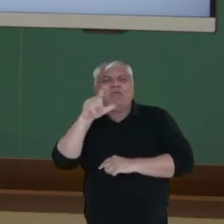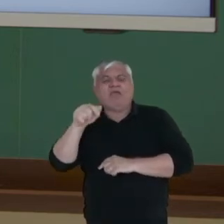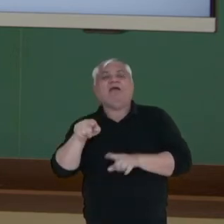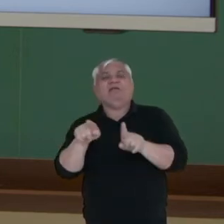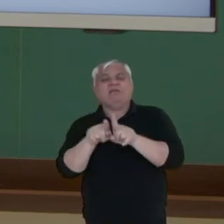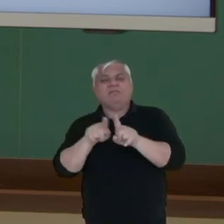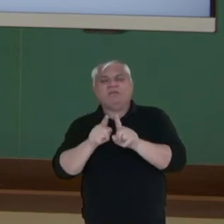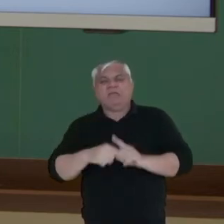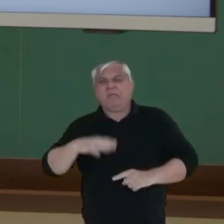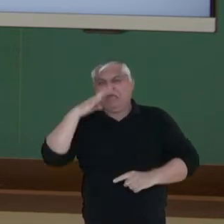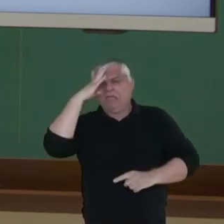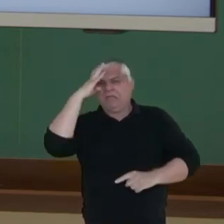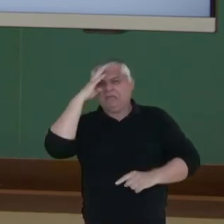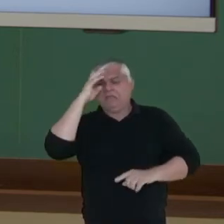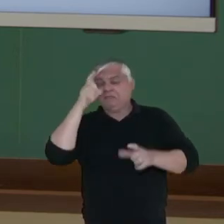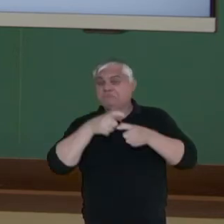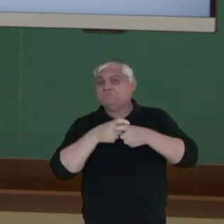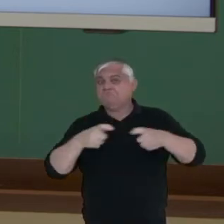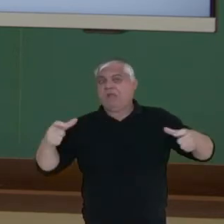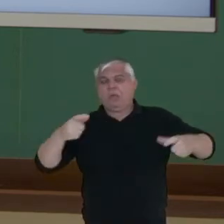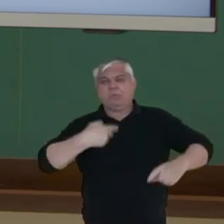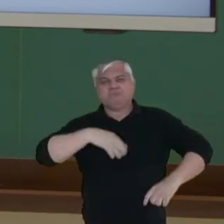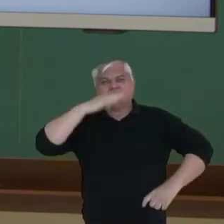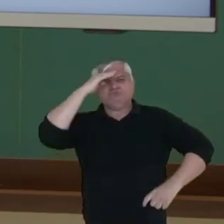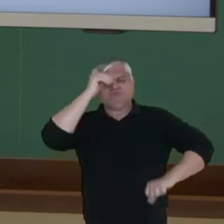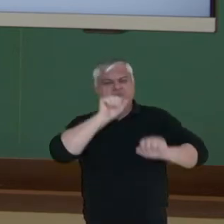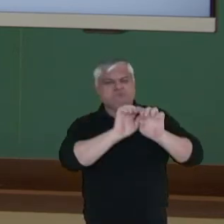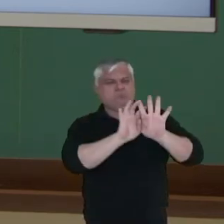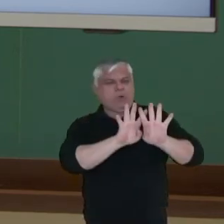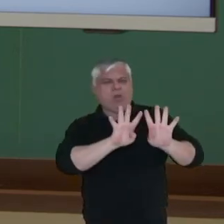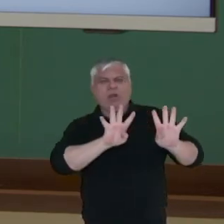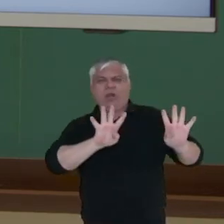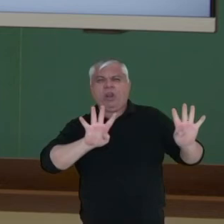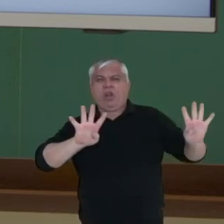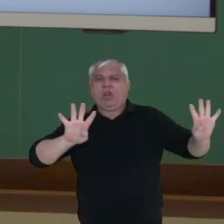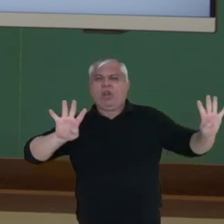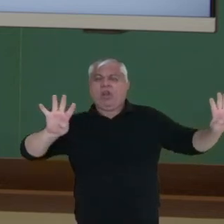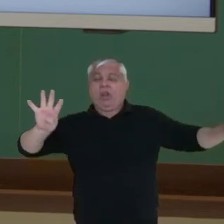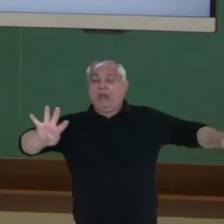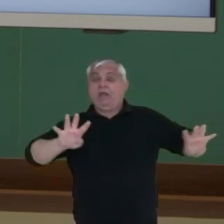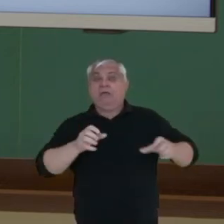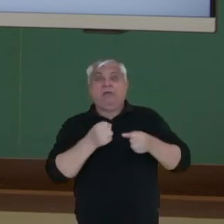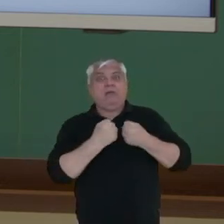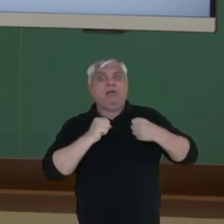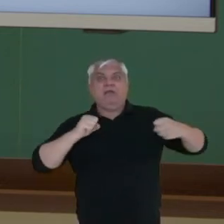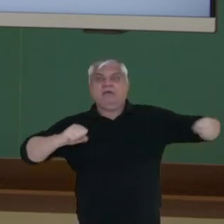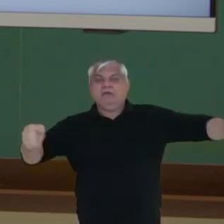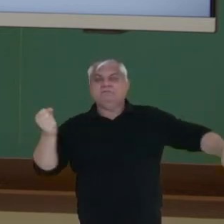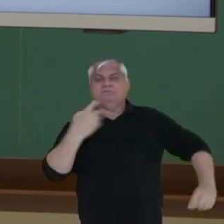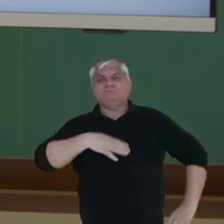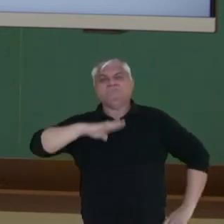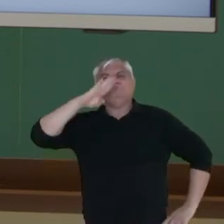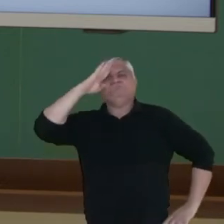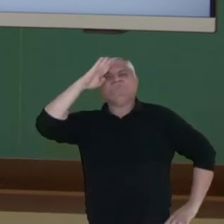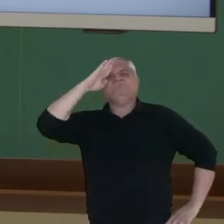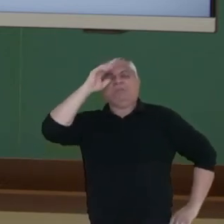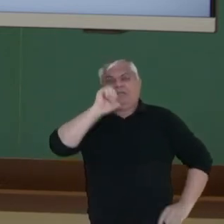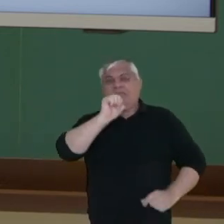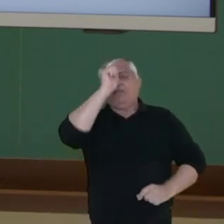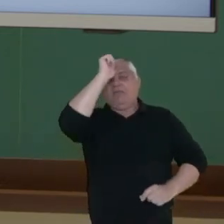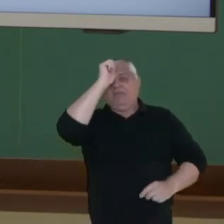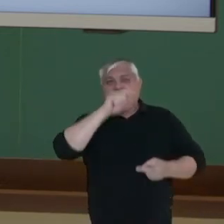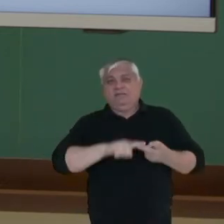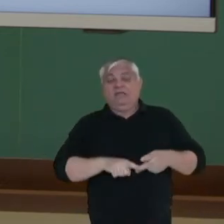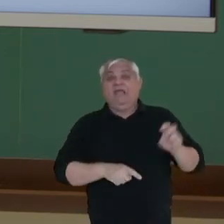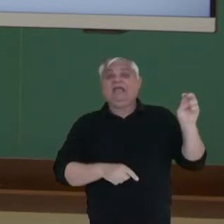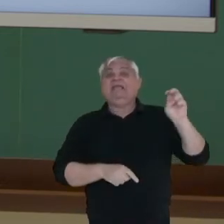exércitos do mundo. Se eu não me engano, eles aparecem em 5ª ou 6ª posição, enquanto o Paquistão aparece em 7ª posição. E